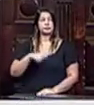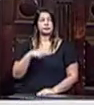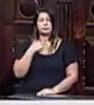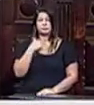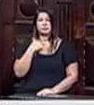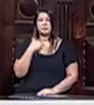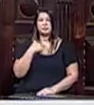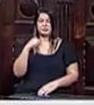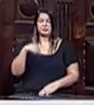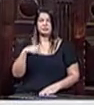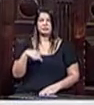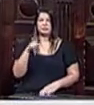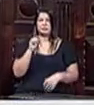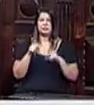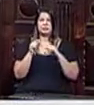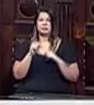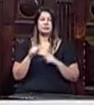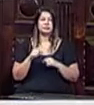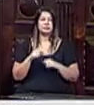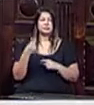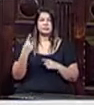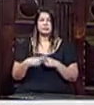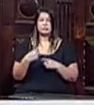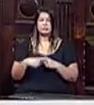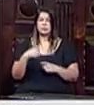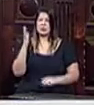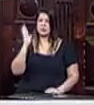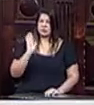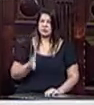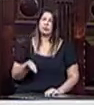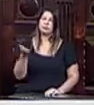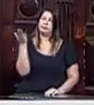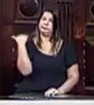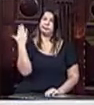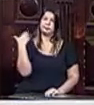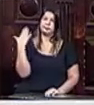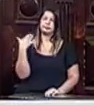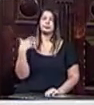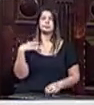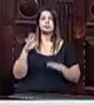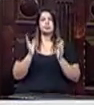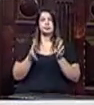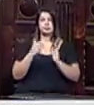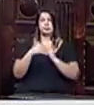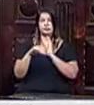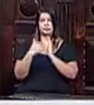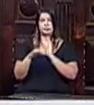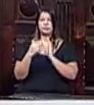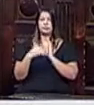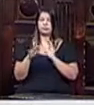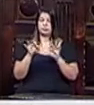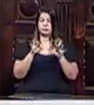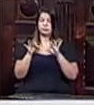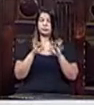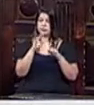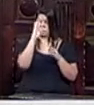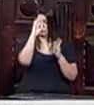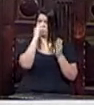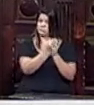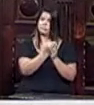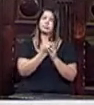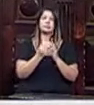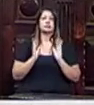que que há essa discriminação? Isso já foi colocado aqui, já foi objeto de indignação de